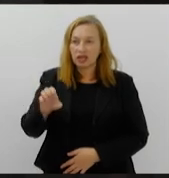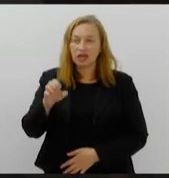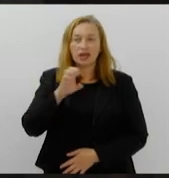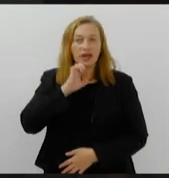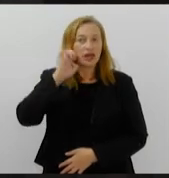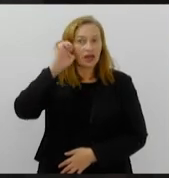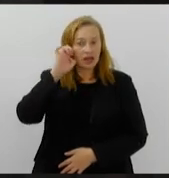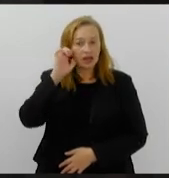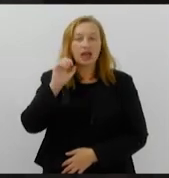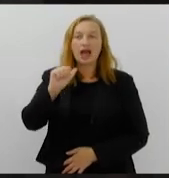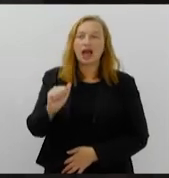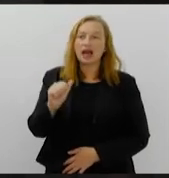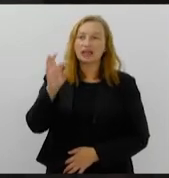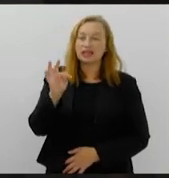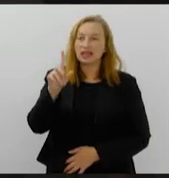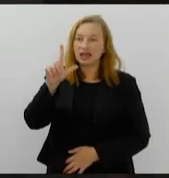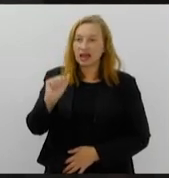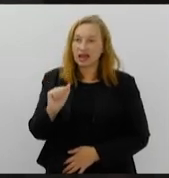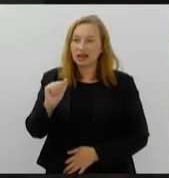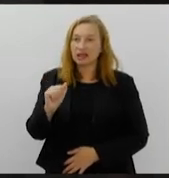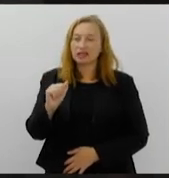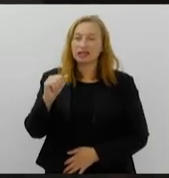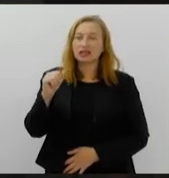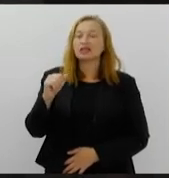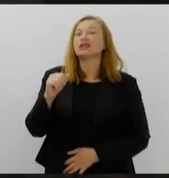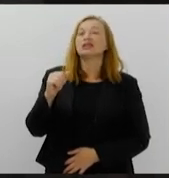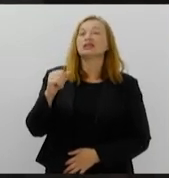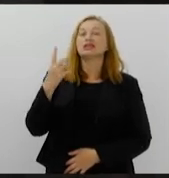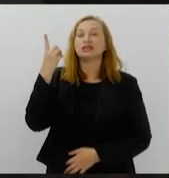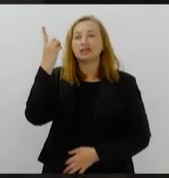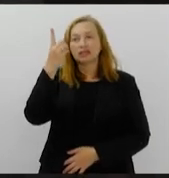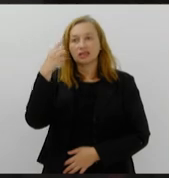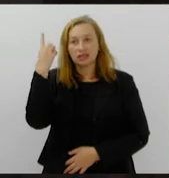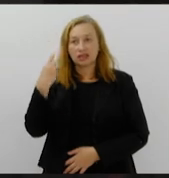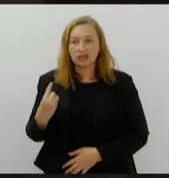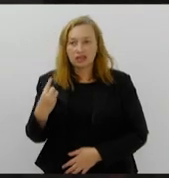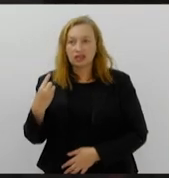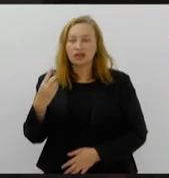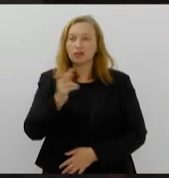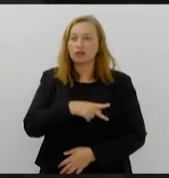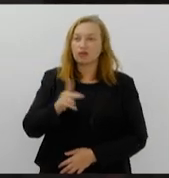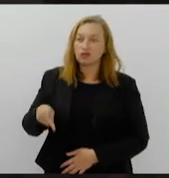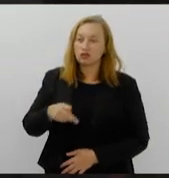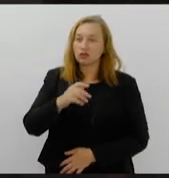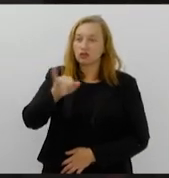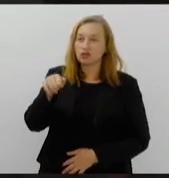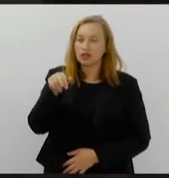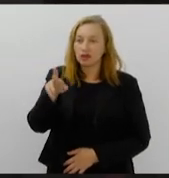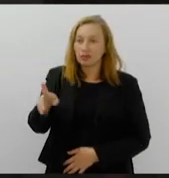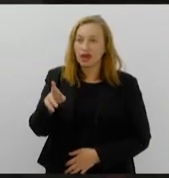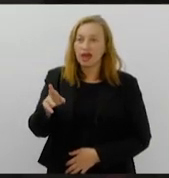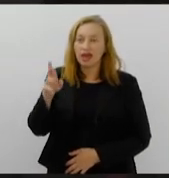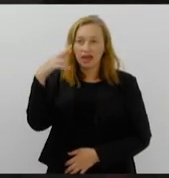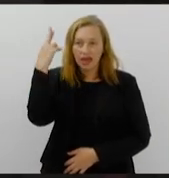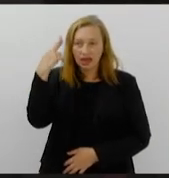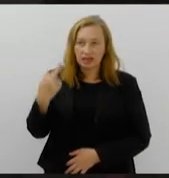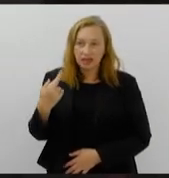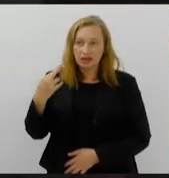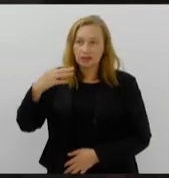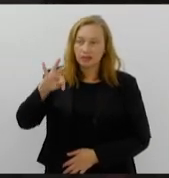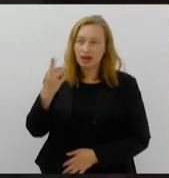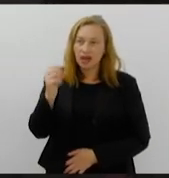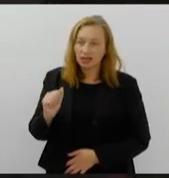Takimoto, Átila Nunes, Dani Monteiro, Verônica Lima, professor Josemar, Renata Souza, Marta